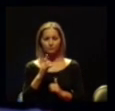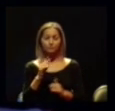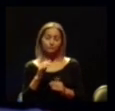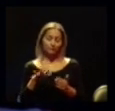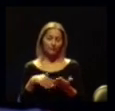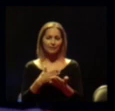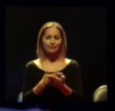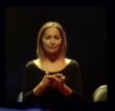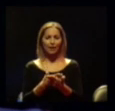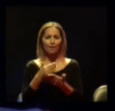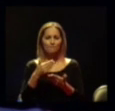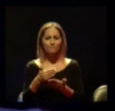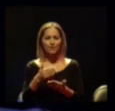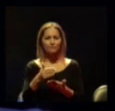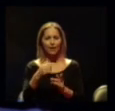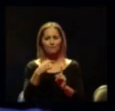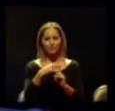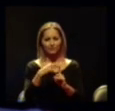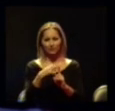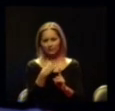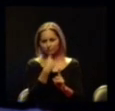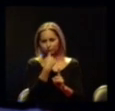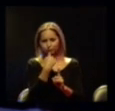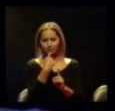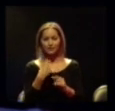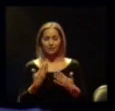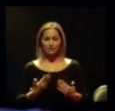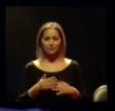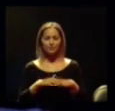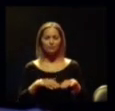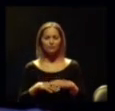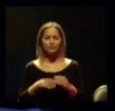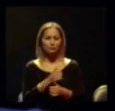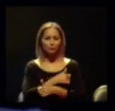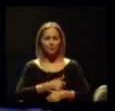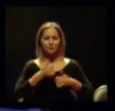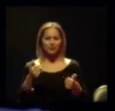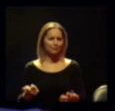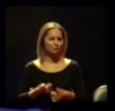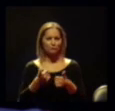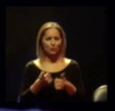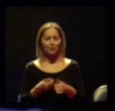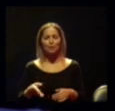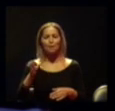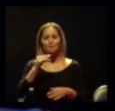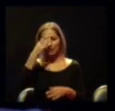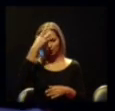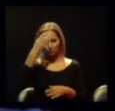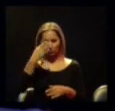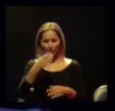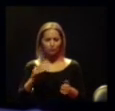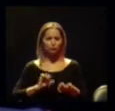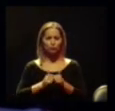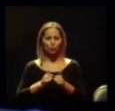aos vindouros enormes vantagens. Fazemos assim melhor cidade. Fazemos mais Setúbal com melhor